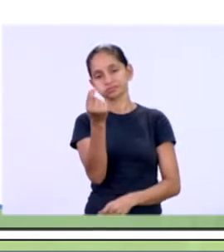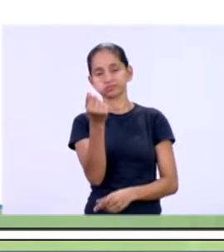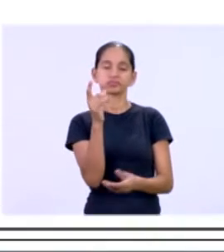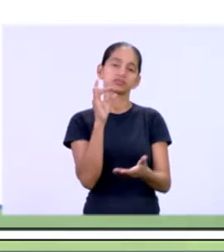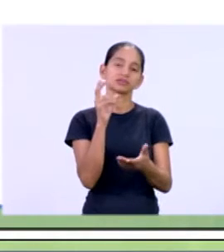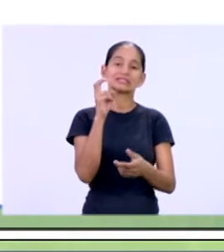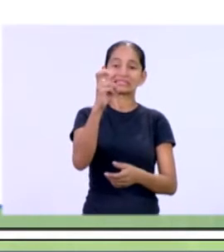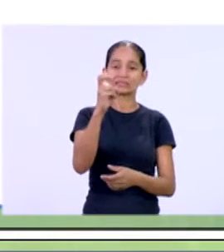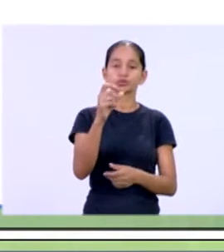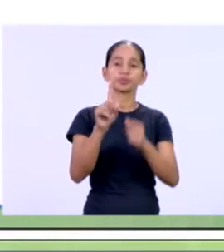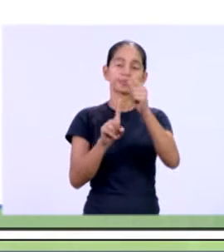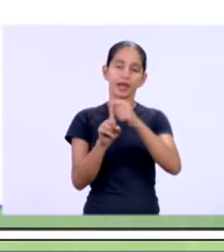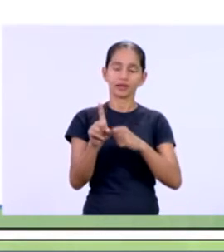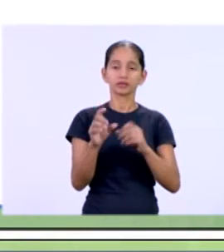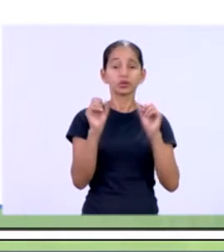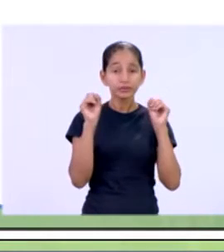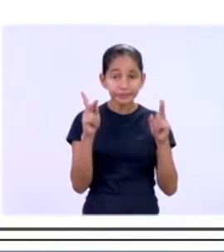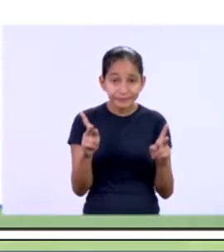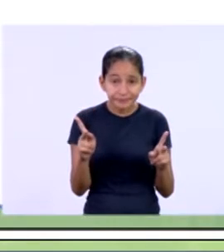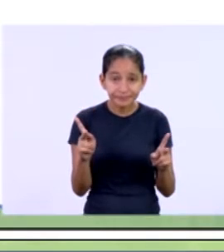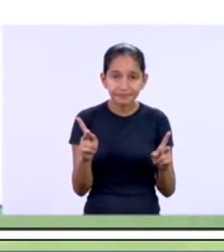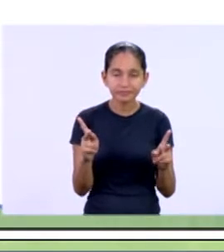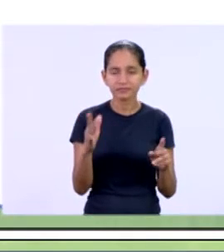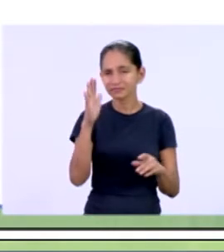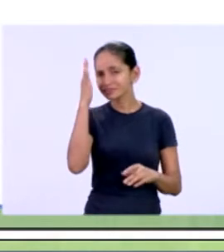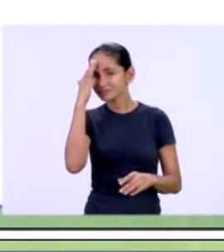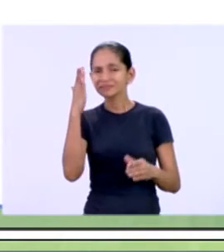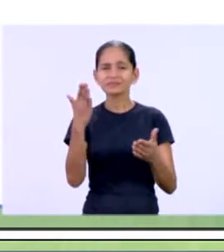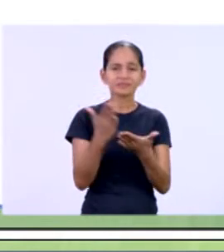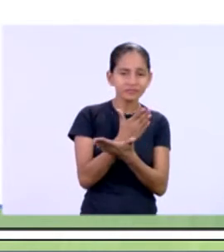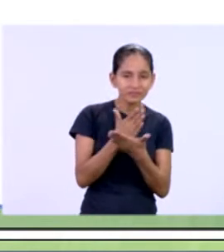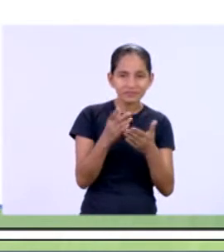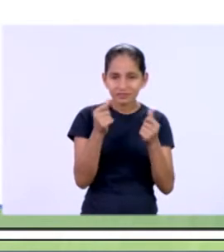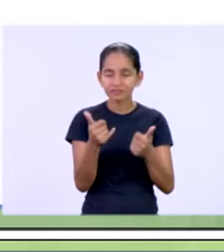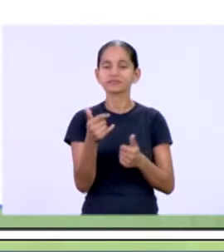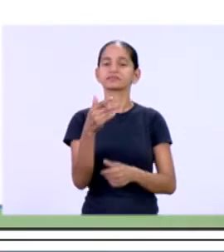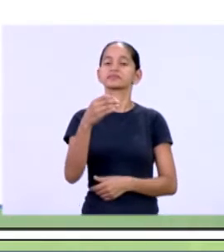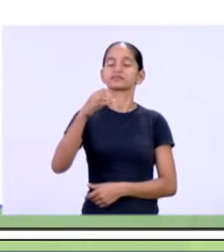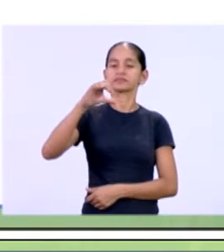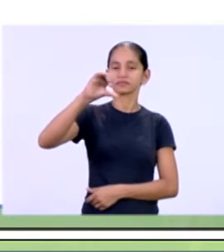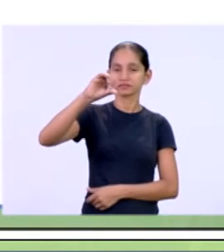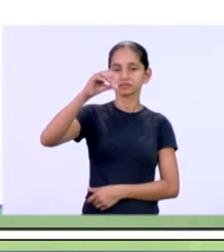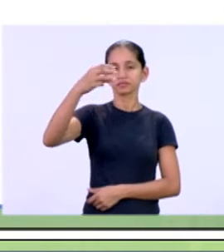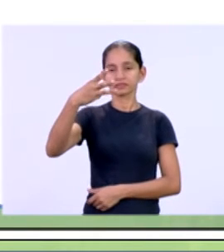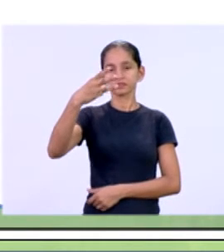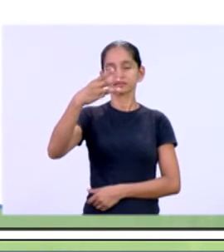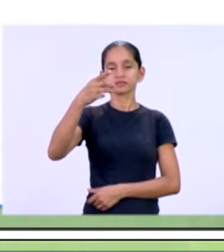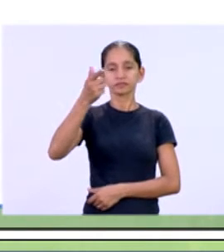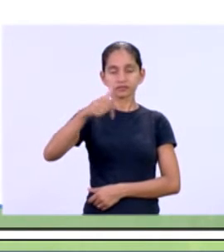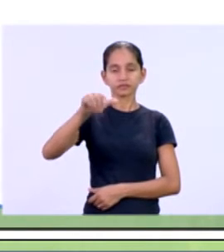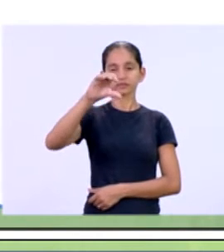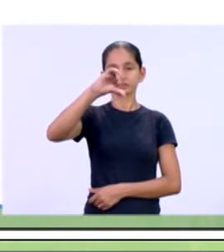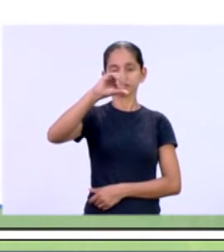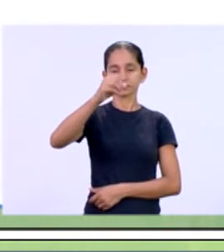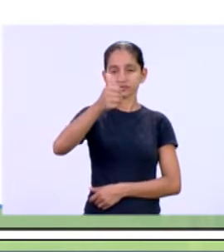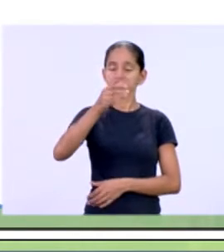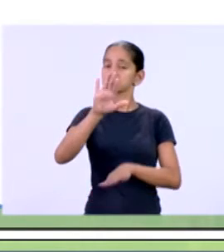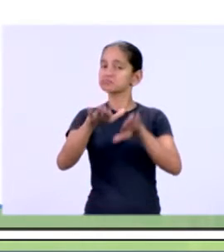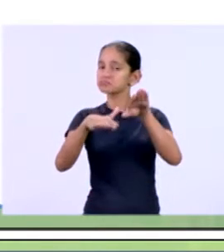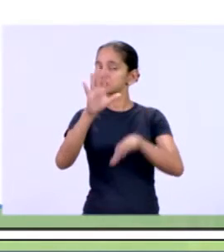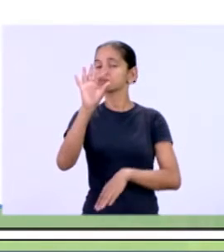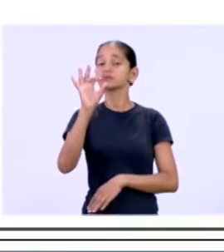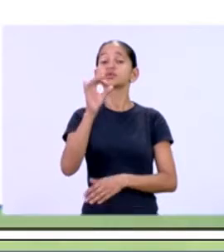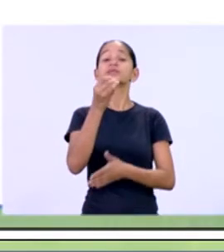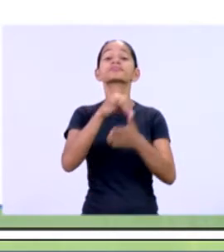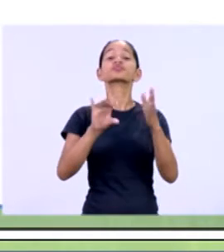5. Correto? Quanto que eu pago de imposto? 93 vezes 8,36. Beleza? Vai dar o valor do